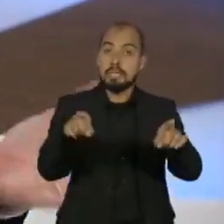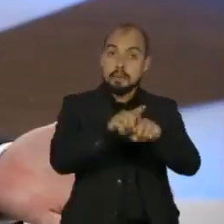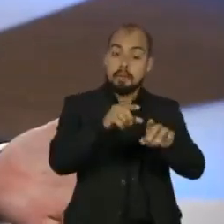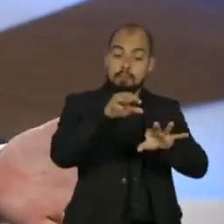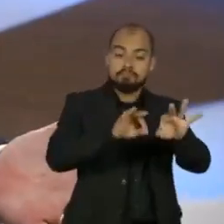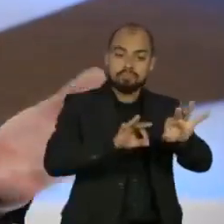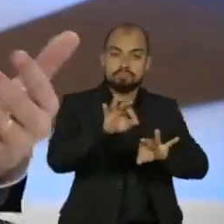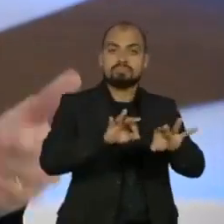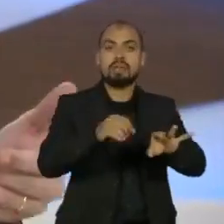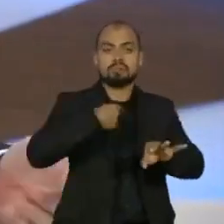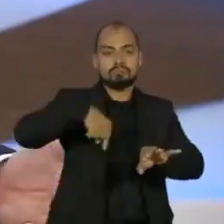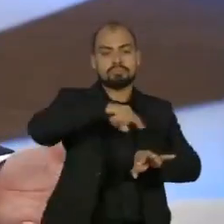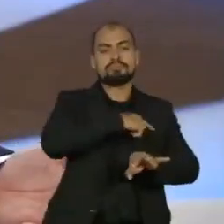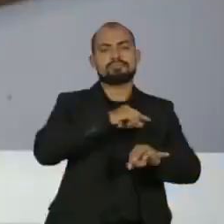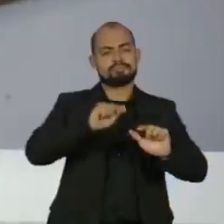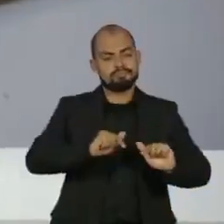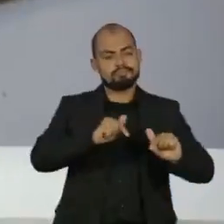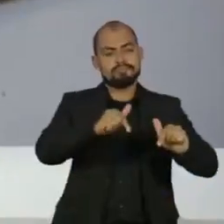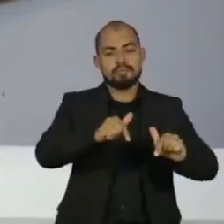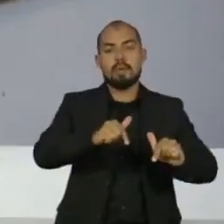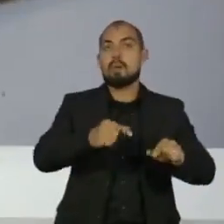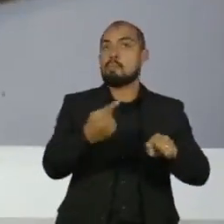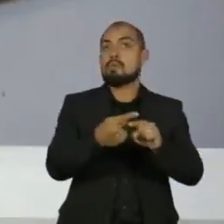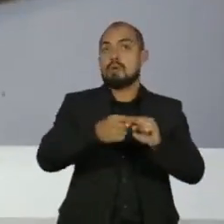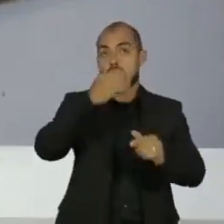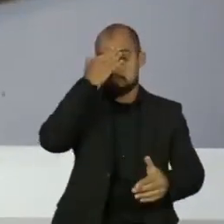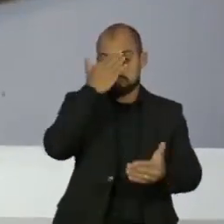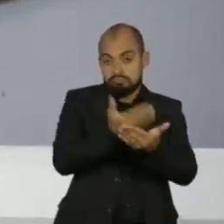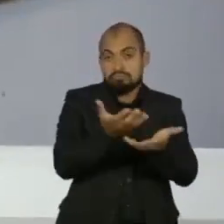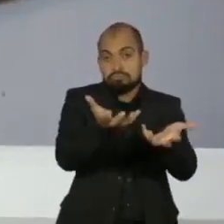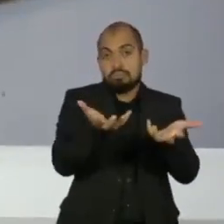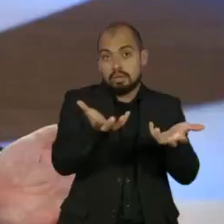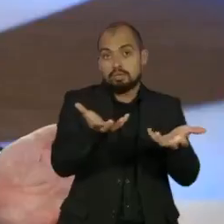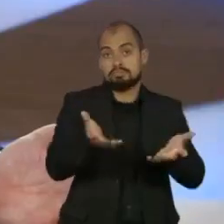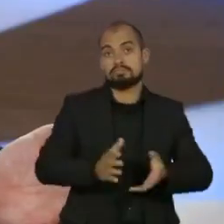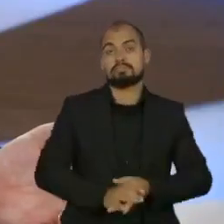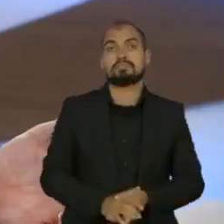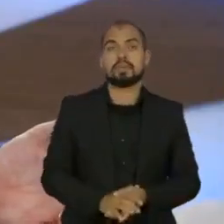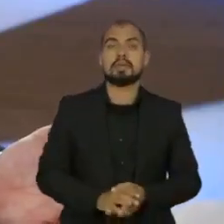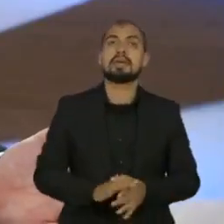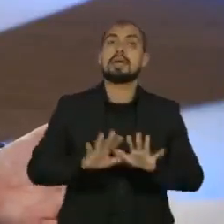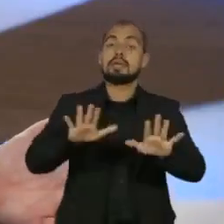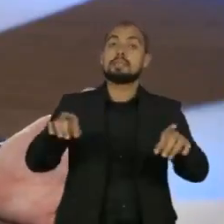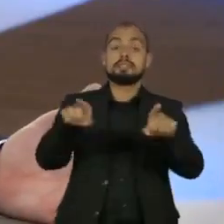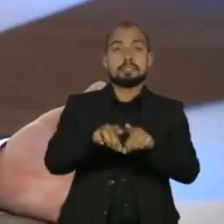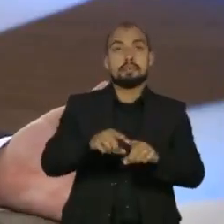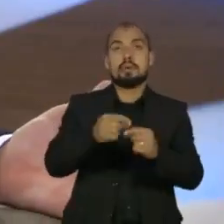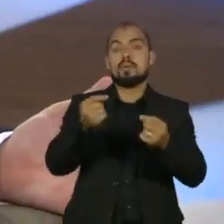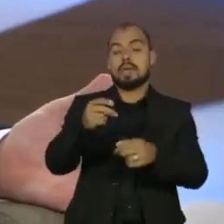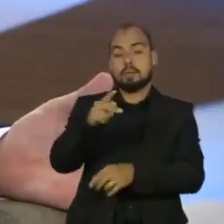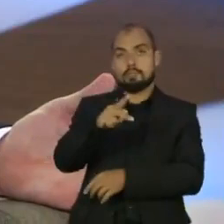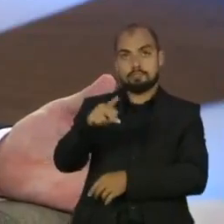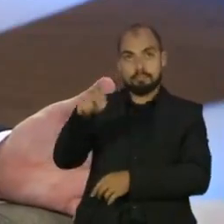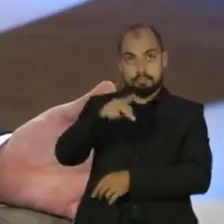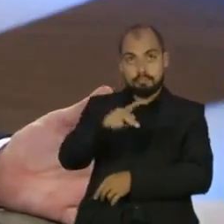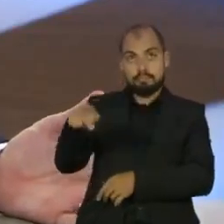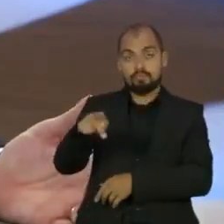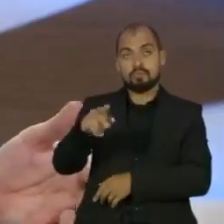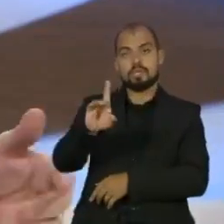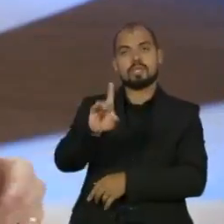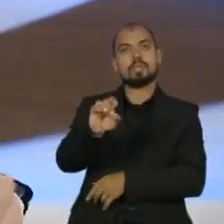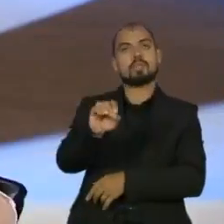projetos que nós defendemos por convicção aliás queria só fazer justiça a professora Dorinha